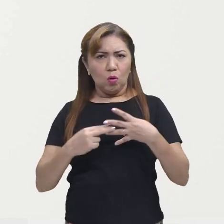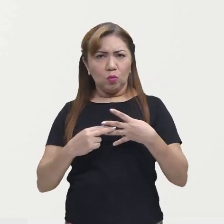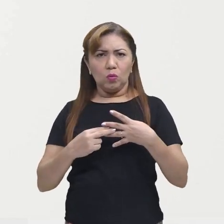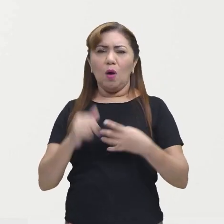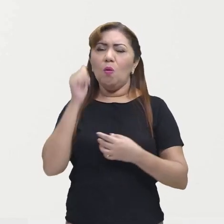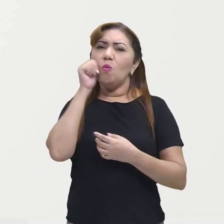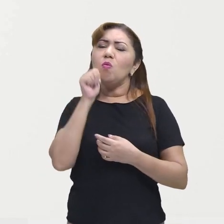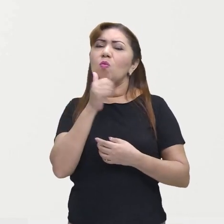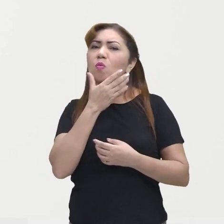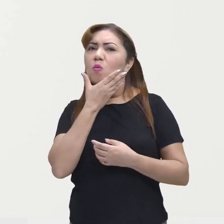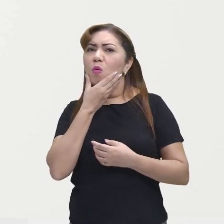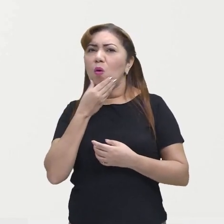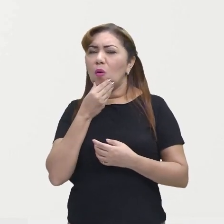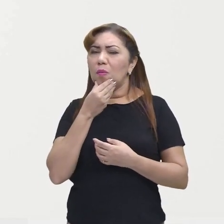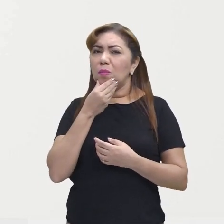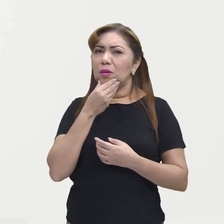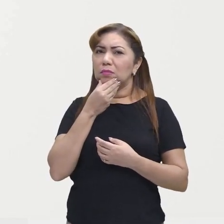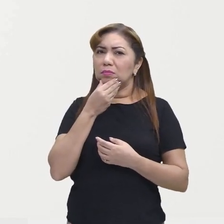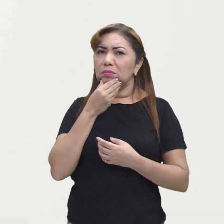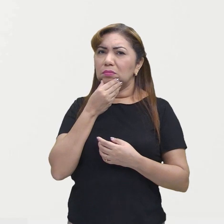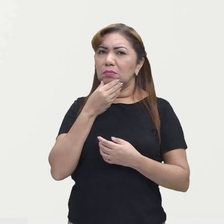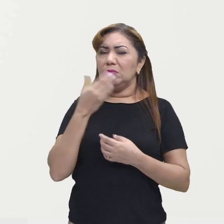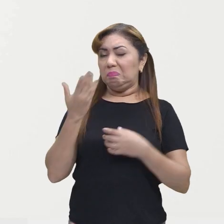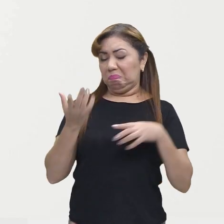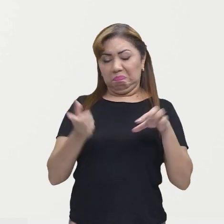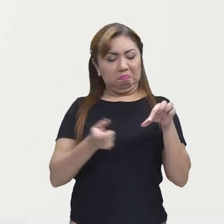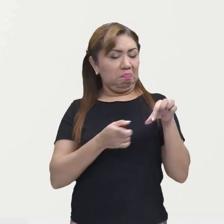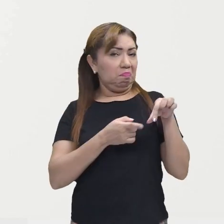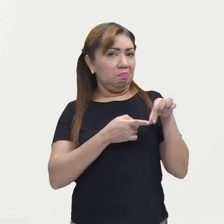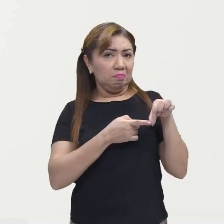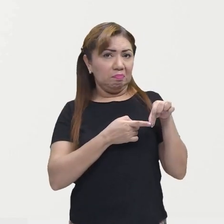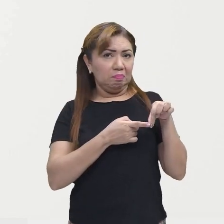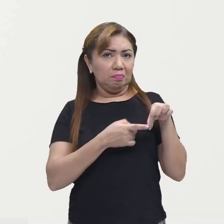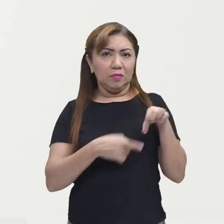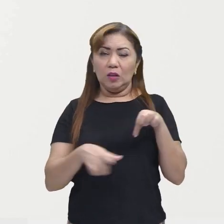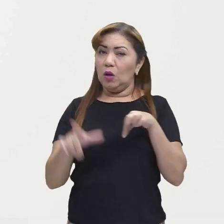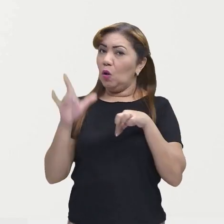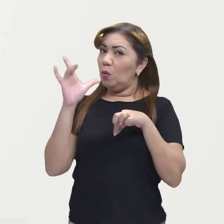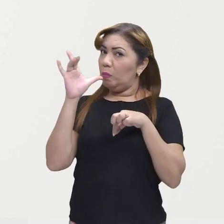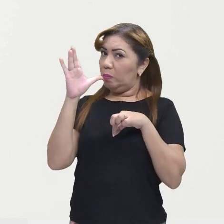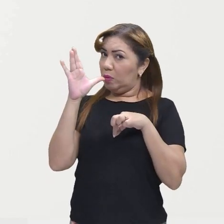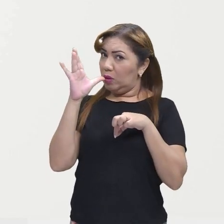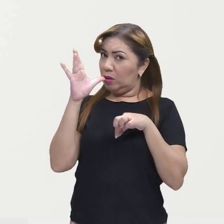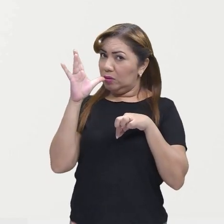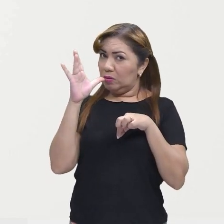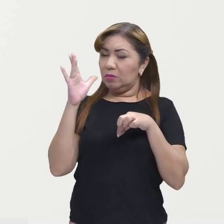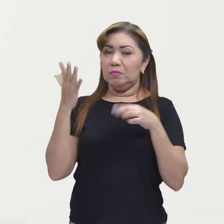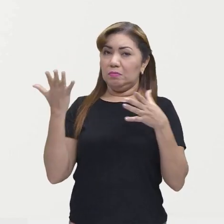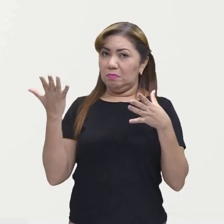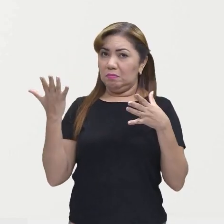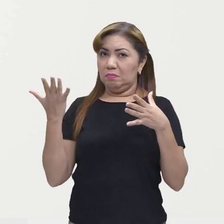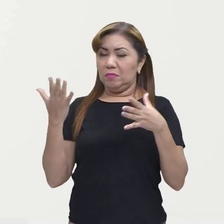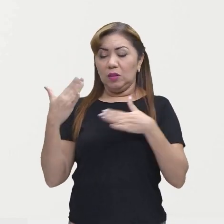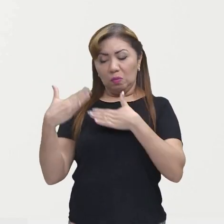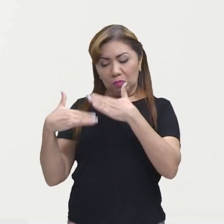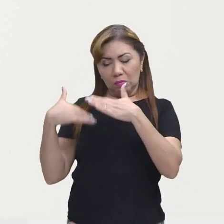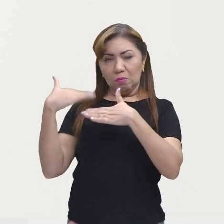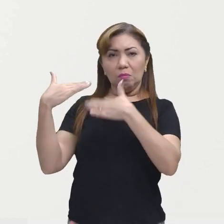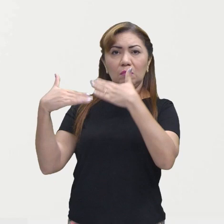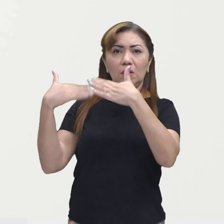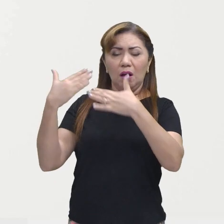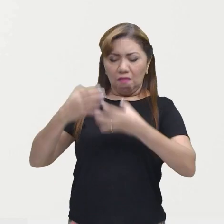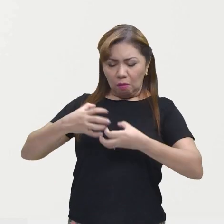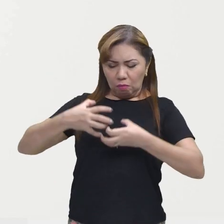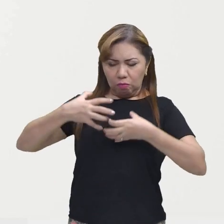reproduzir. E por conta disso, nós vamos falar agora sobre os sistemas reprodutores,